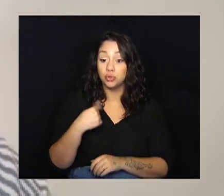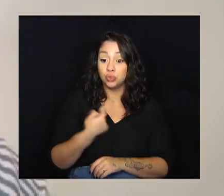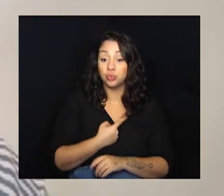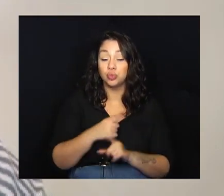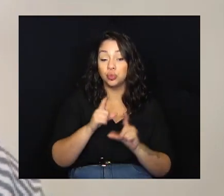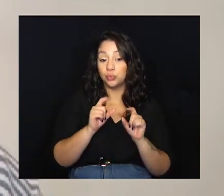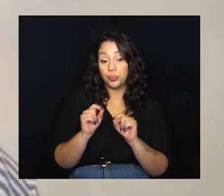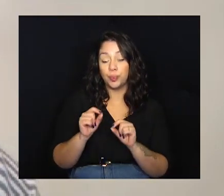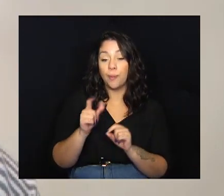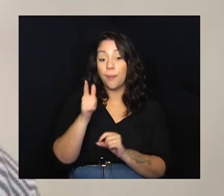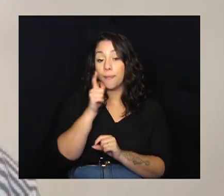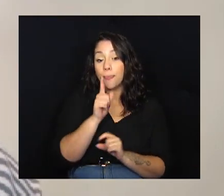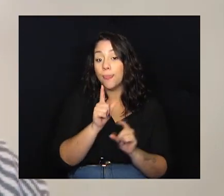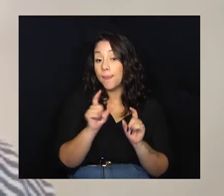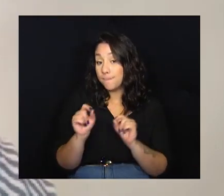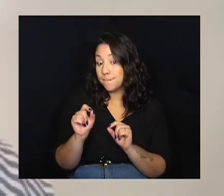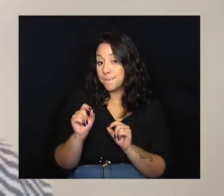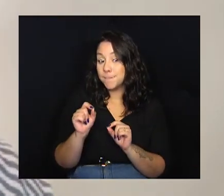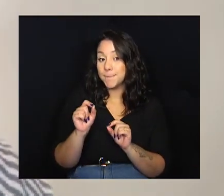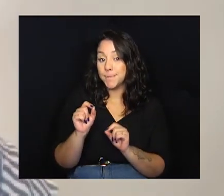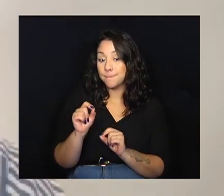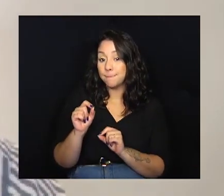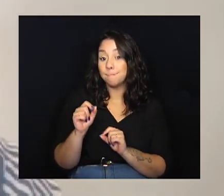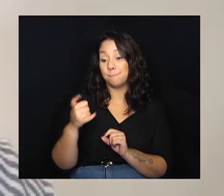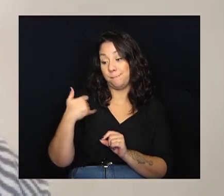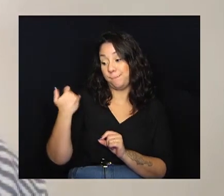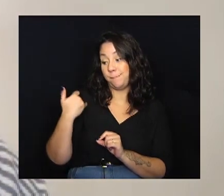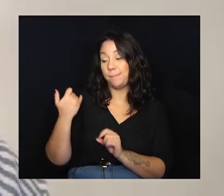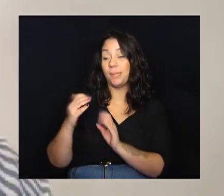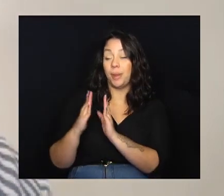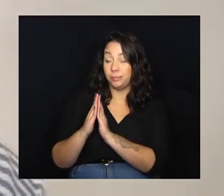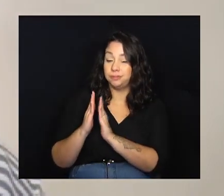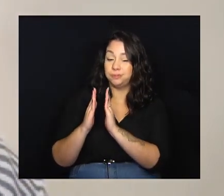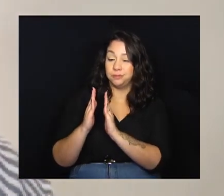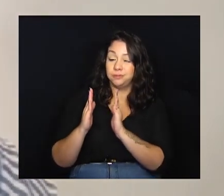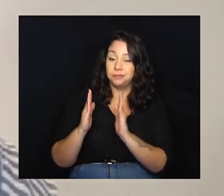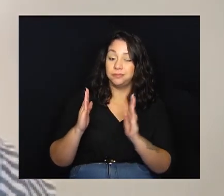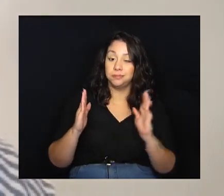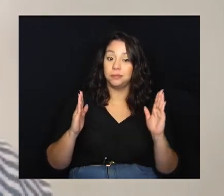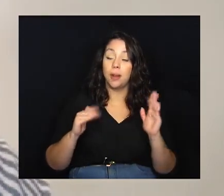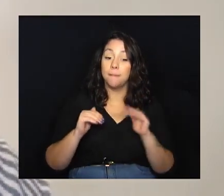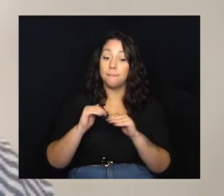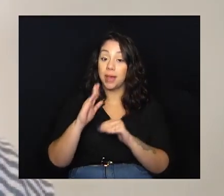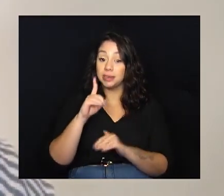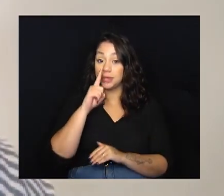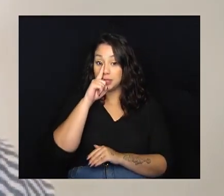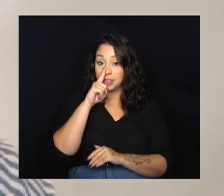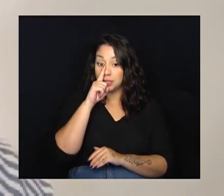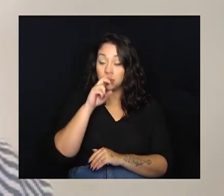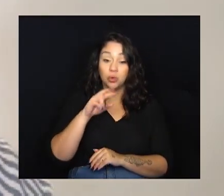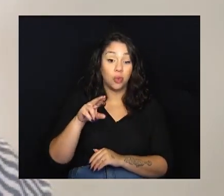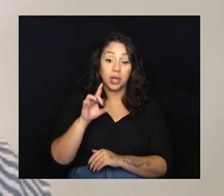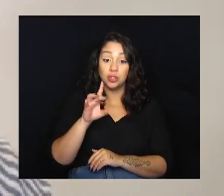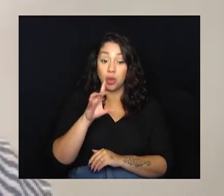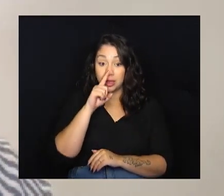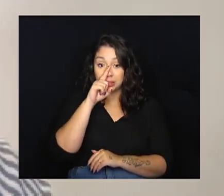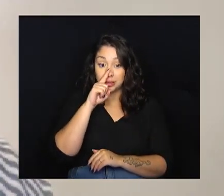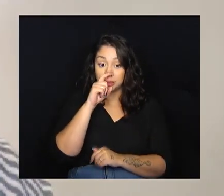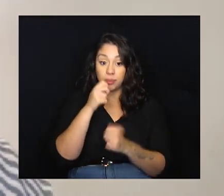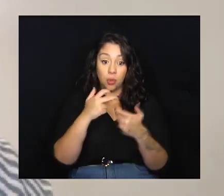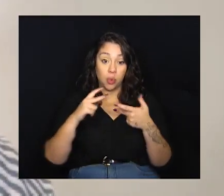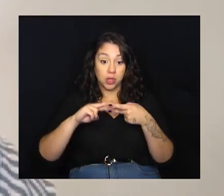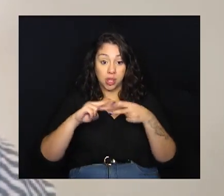sim considerando que conforme passa a idade aumenta-se os riscos e aí não somente riscos para condições geneticamente